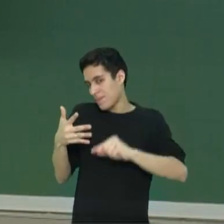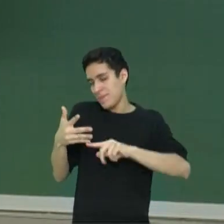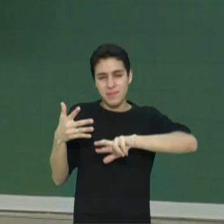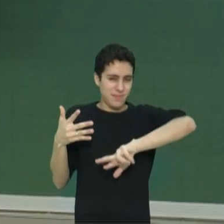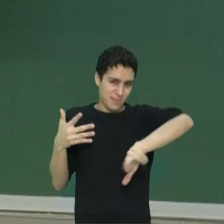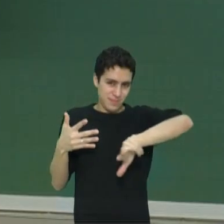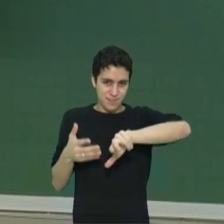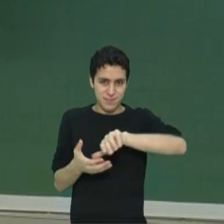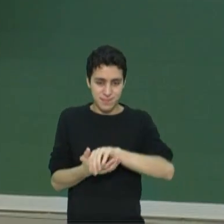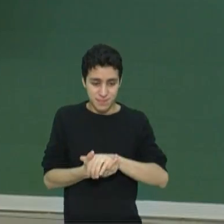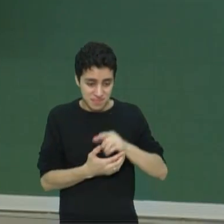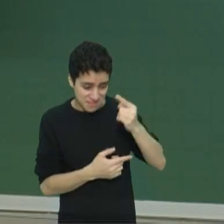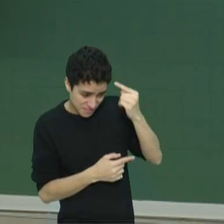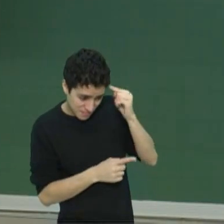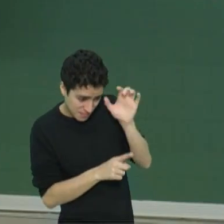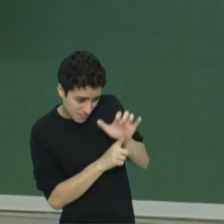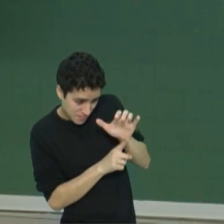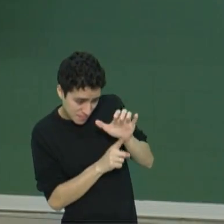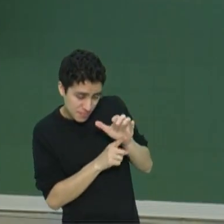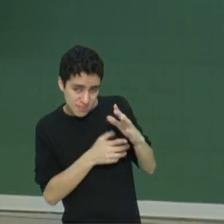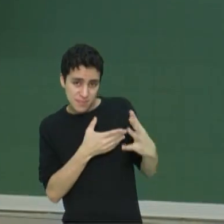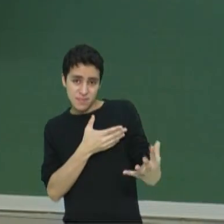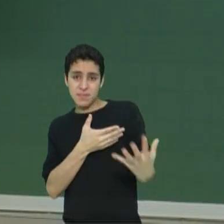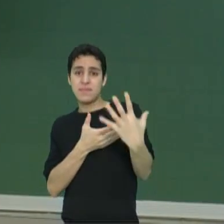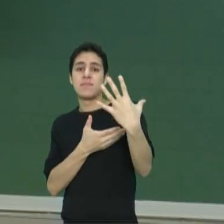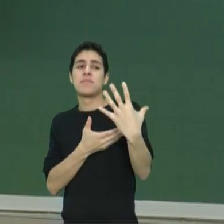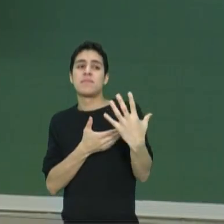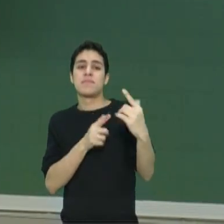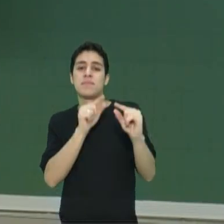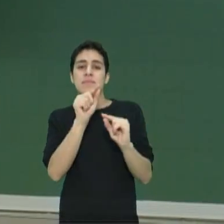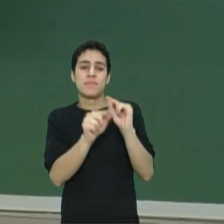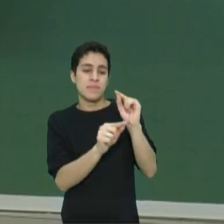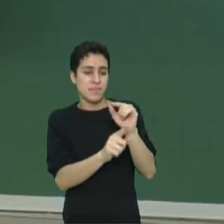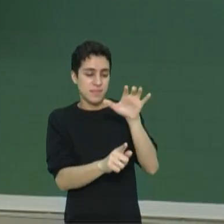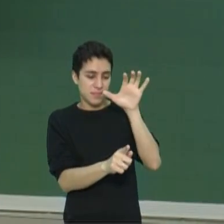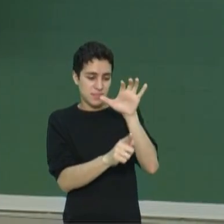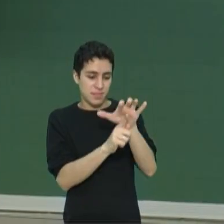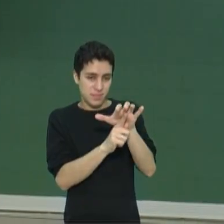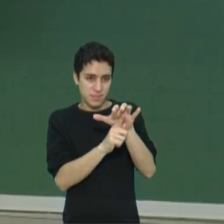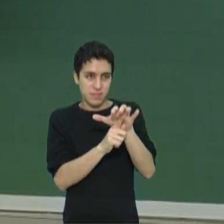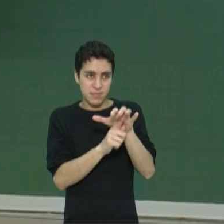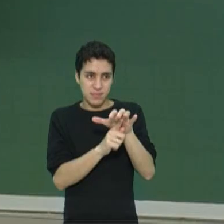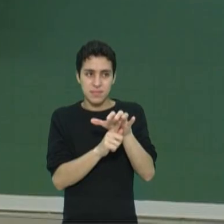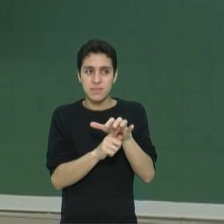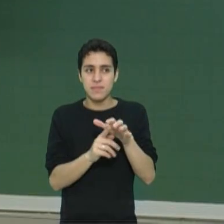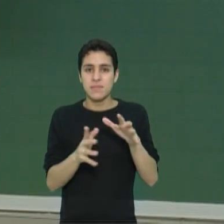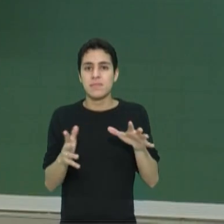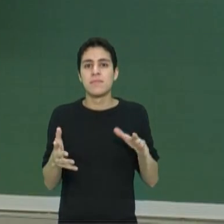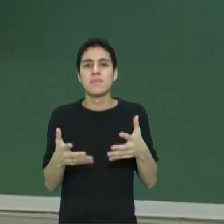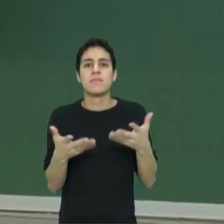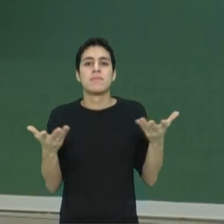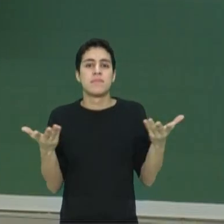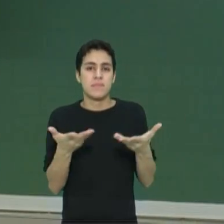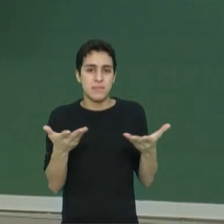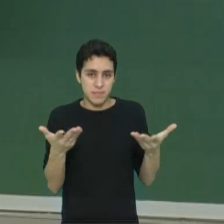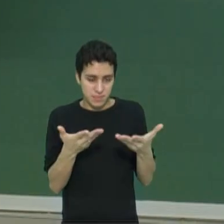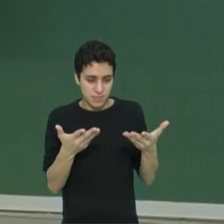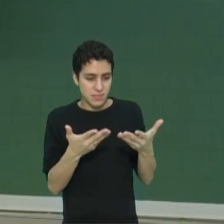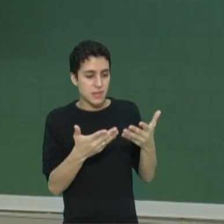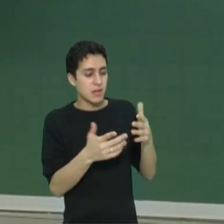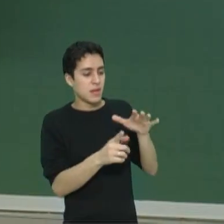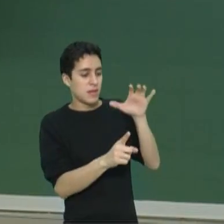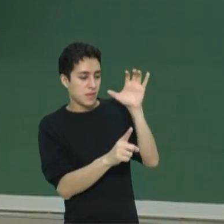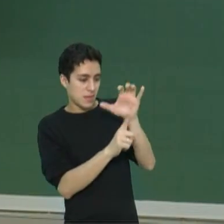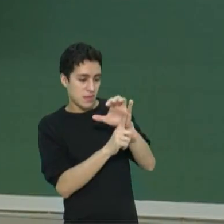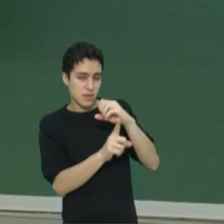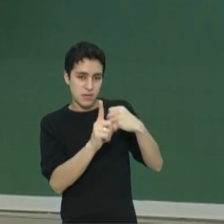são os impactos fazem parte dos aspectos e os impactos e agora eu vou de tudo eu falar de novo os